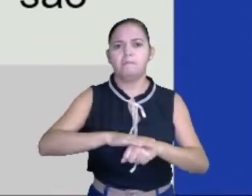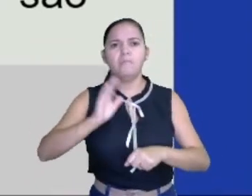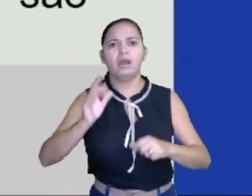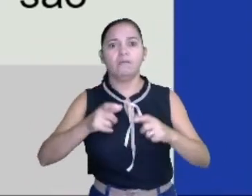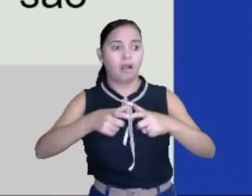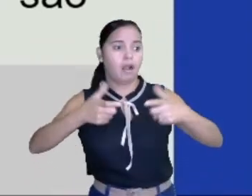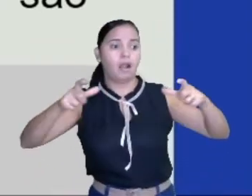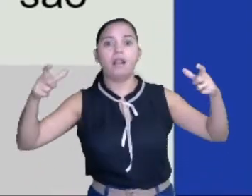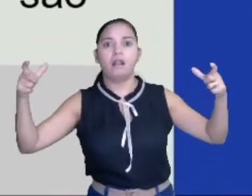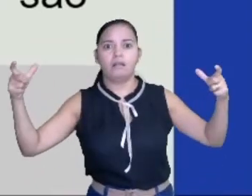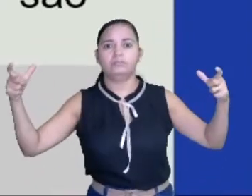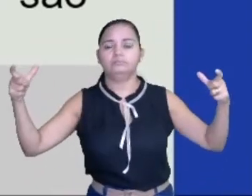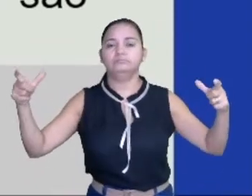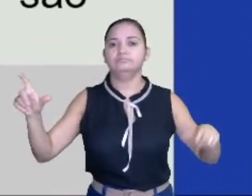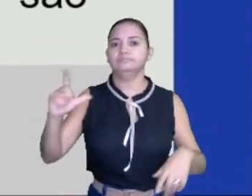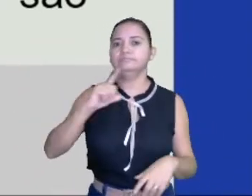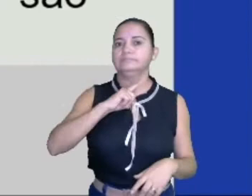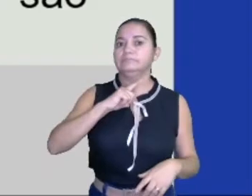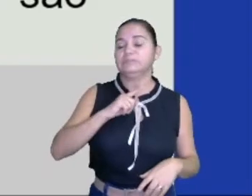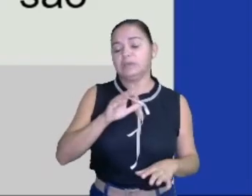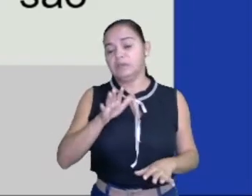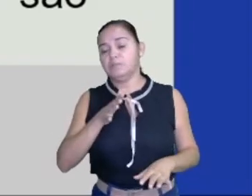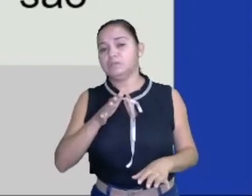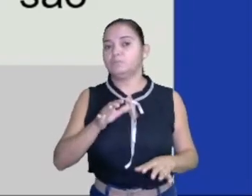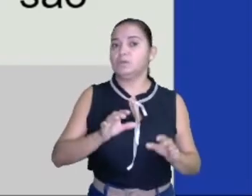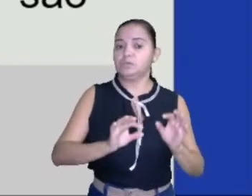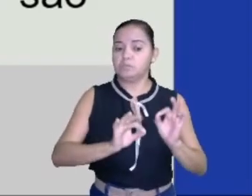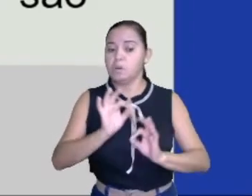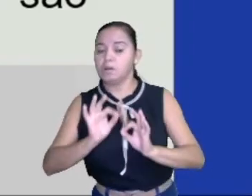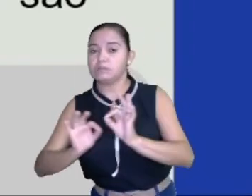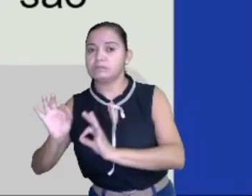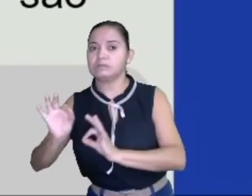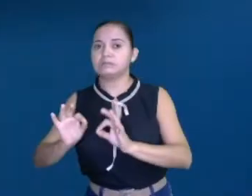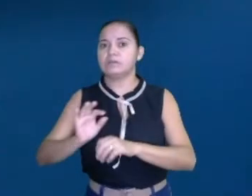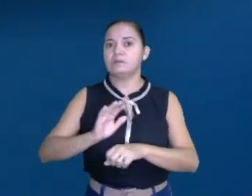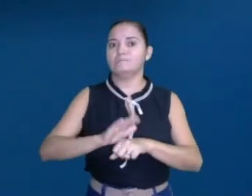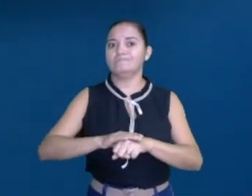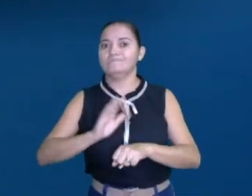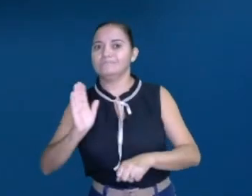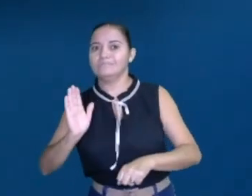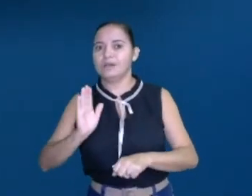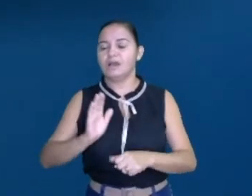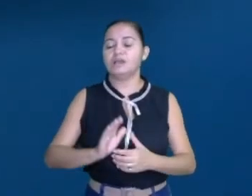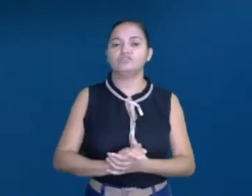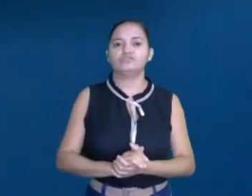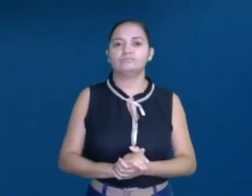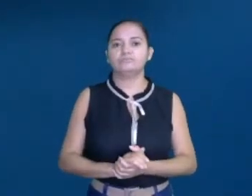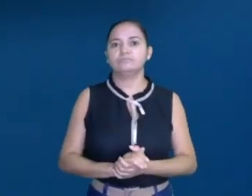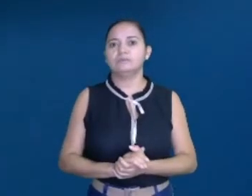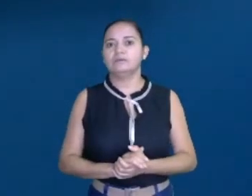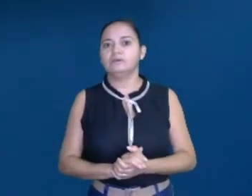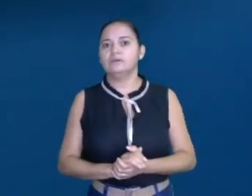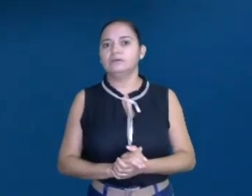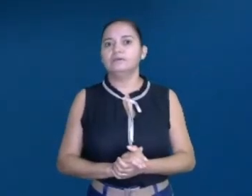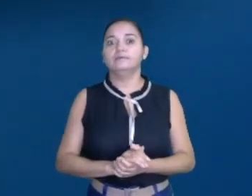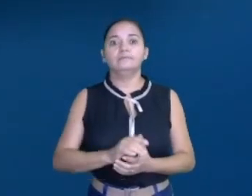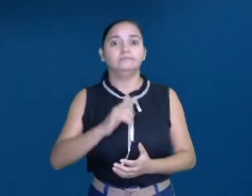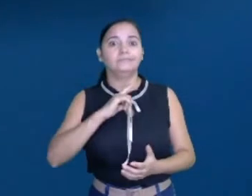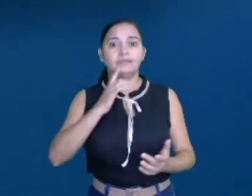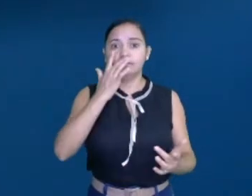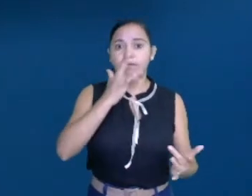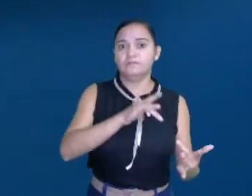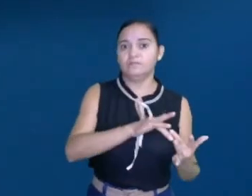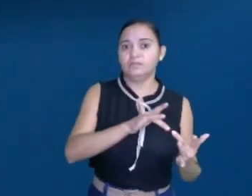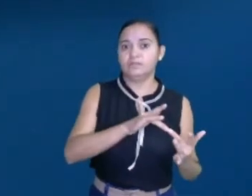amplo, né? E tem uma certa organização, mas nada que tenha vínculos, vamos dizer assim, afetivos